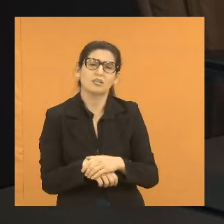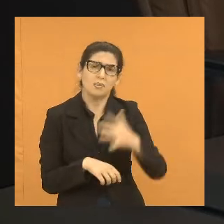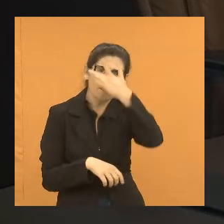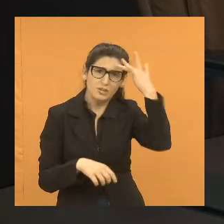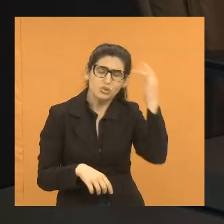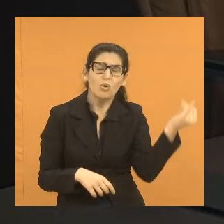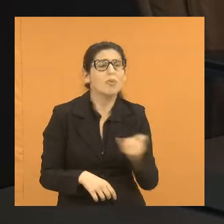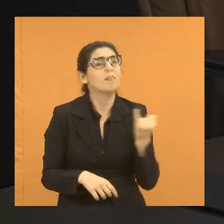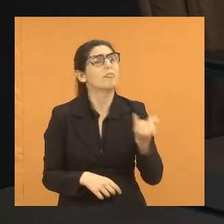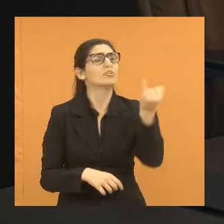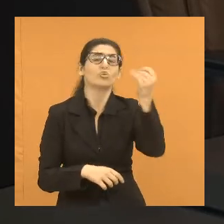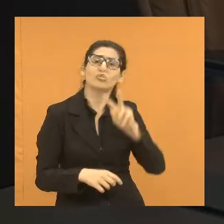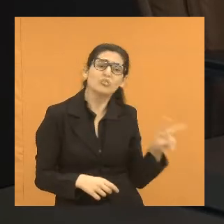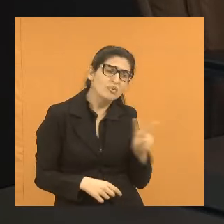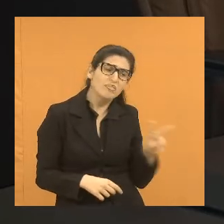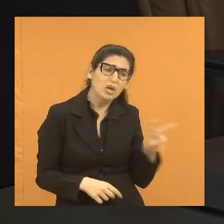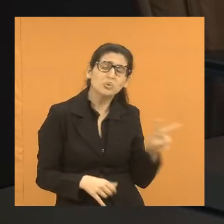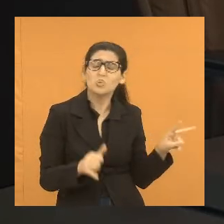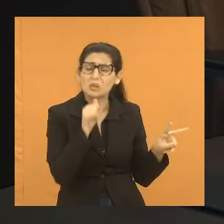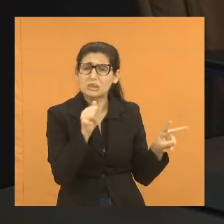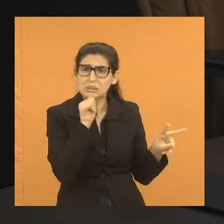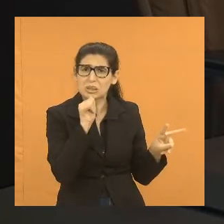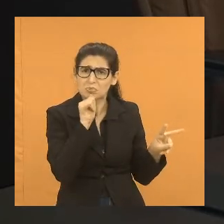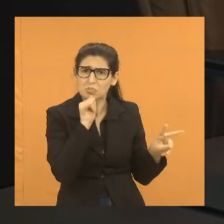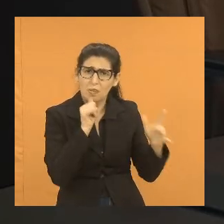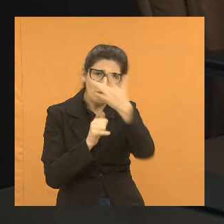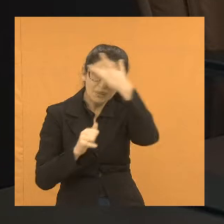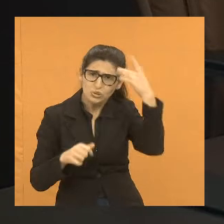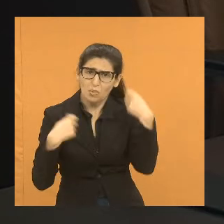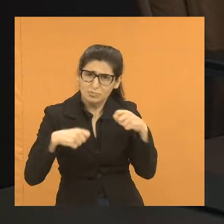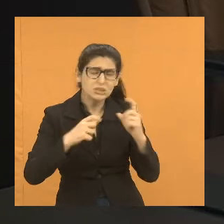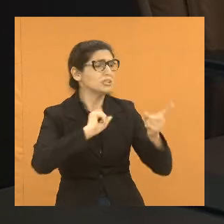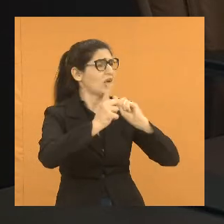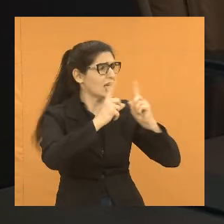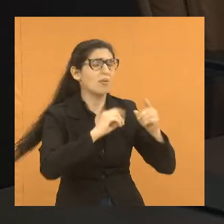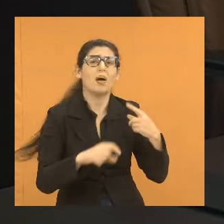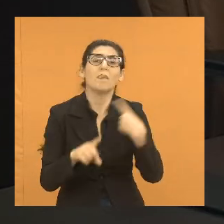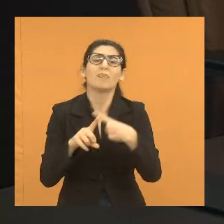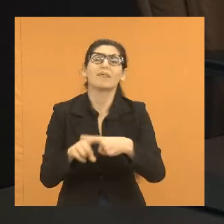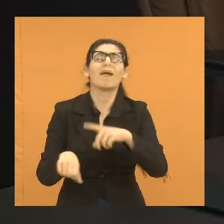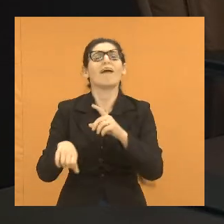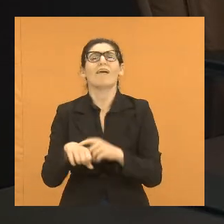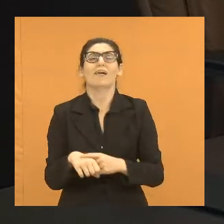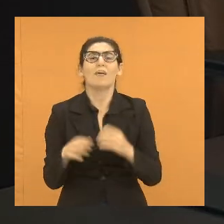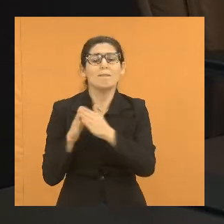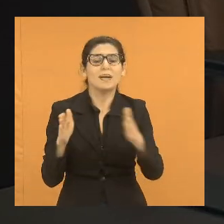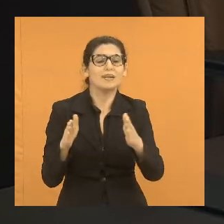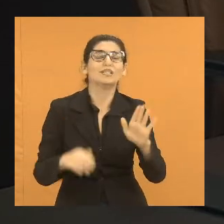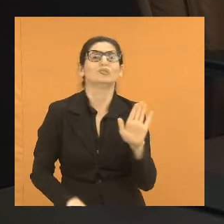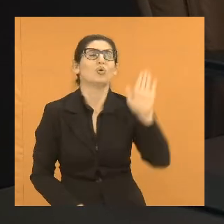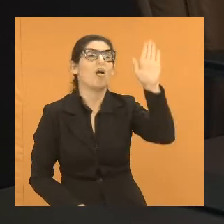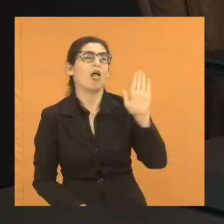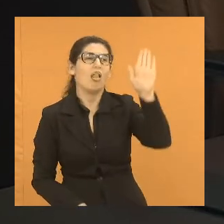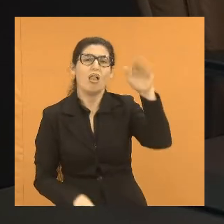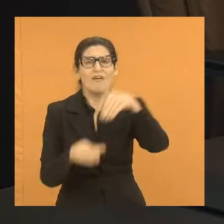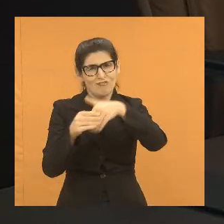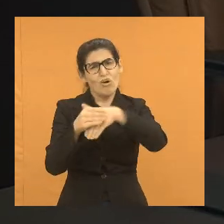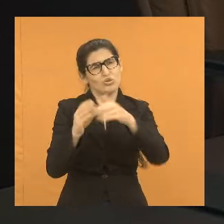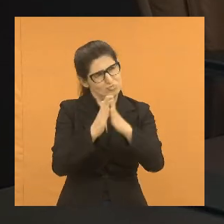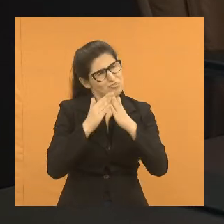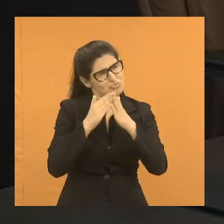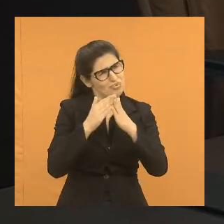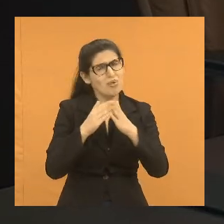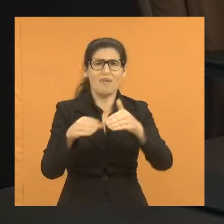sabe quem que é? É os vereadores mesmo. Porque na hora de pedir o voto, eles fazem uma grande promessa para os bairros